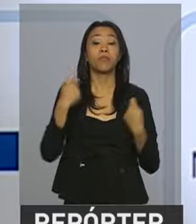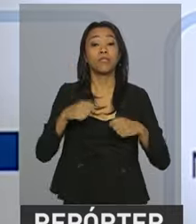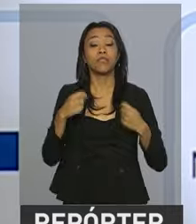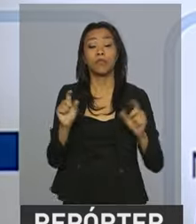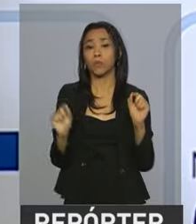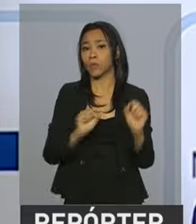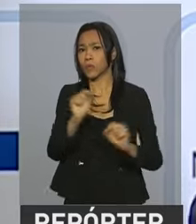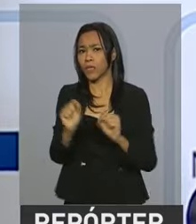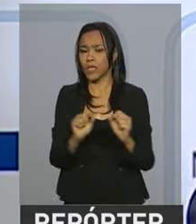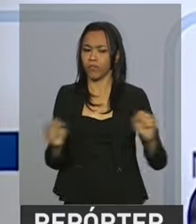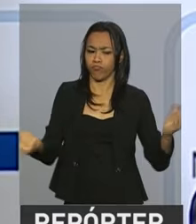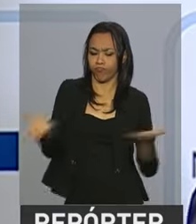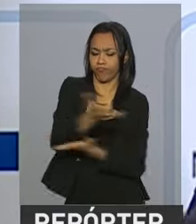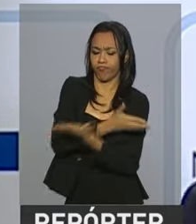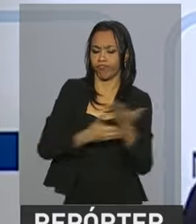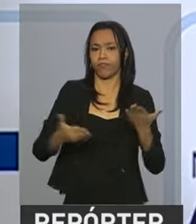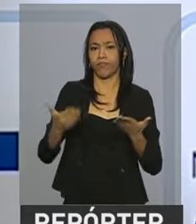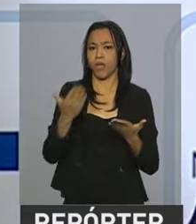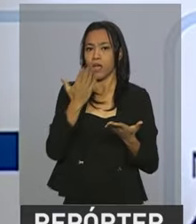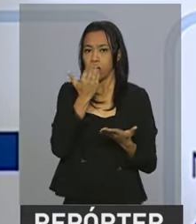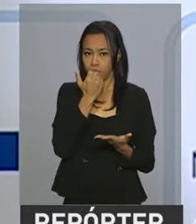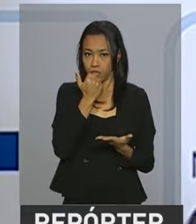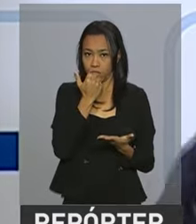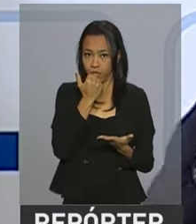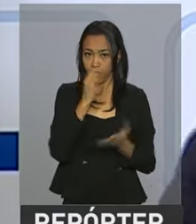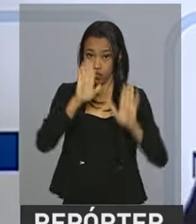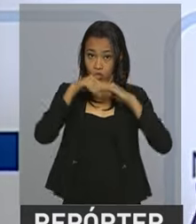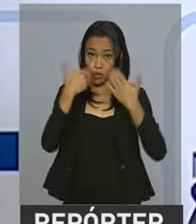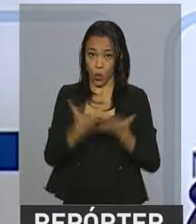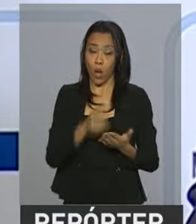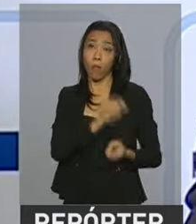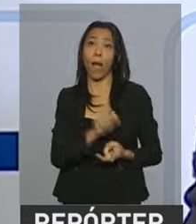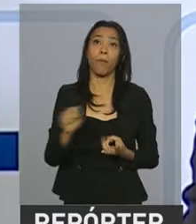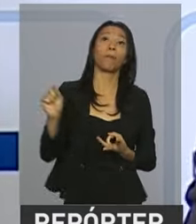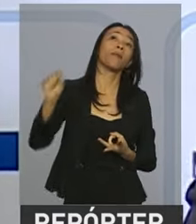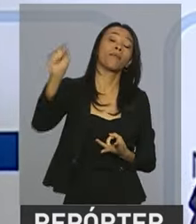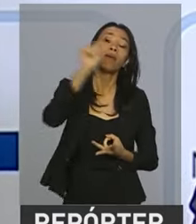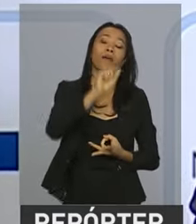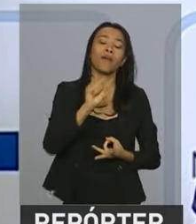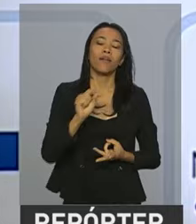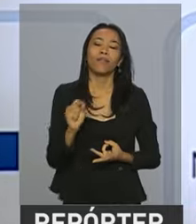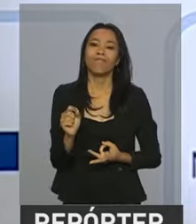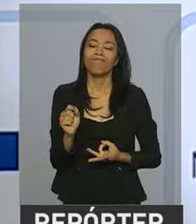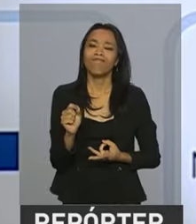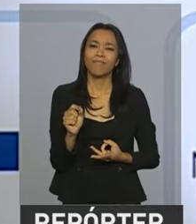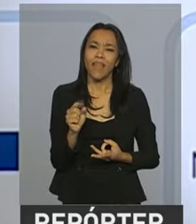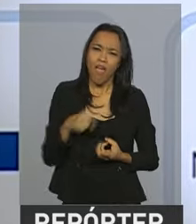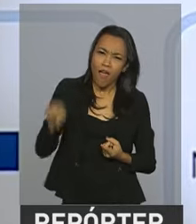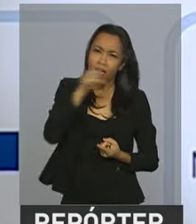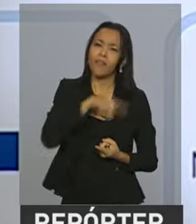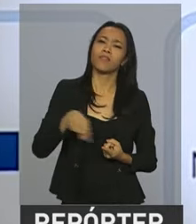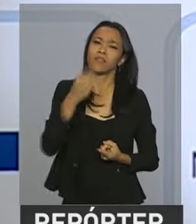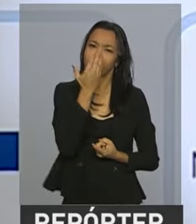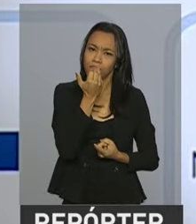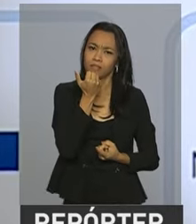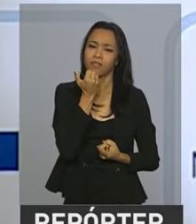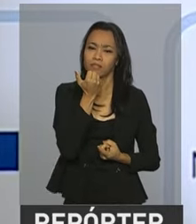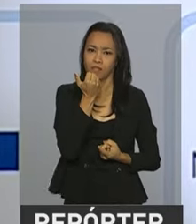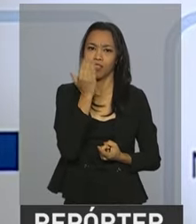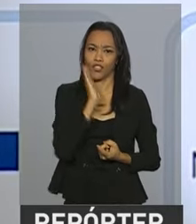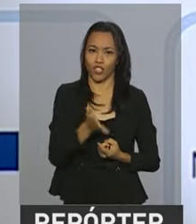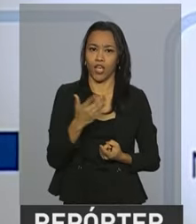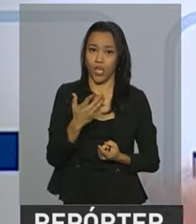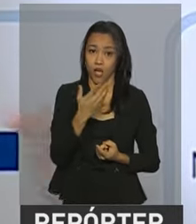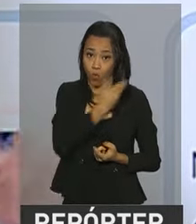muito forte porque as merendas a merenda escolar e muit muitas dessas alimentações que nós